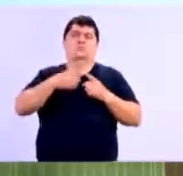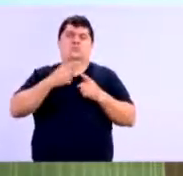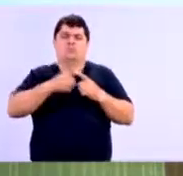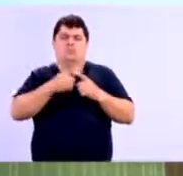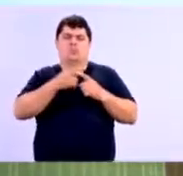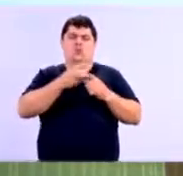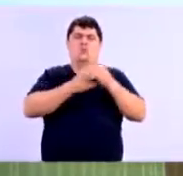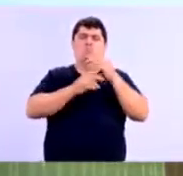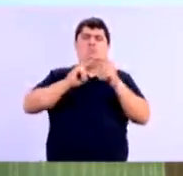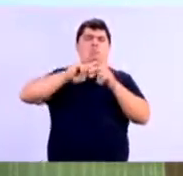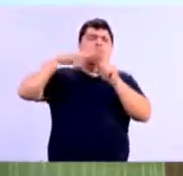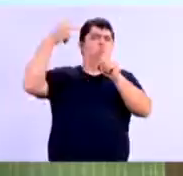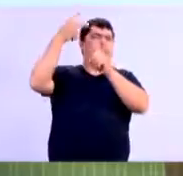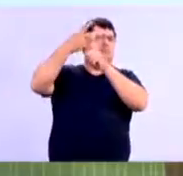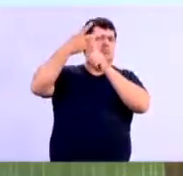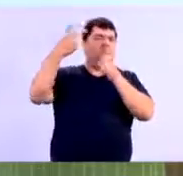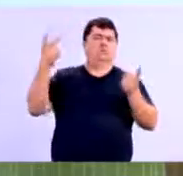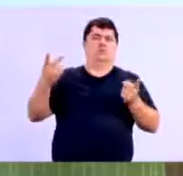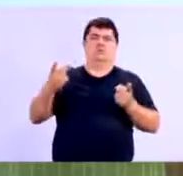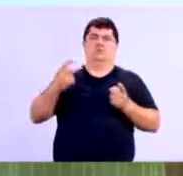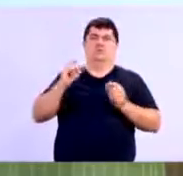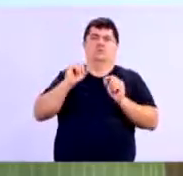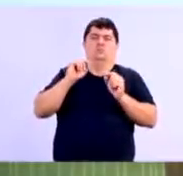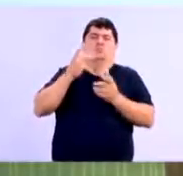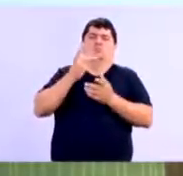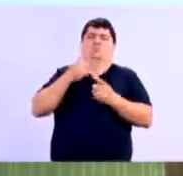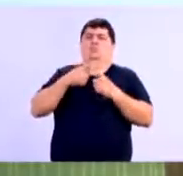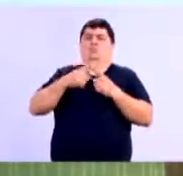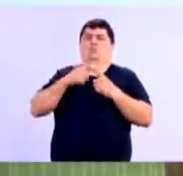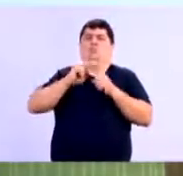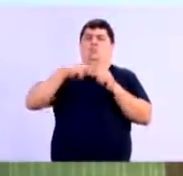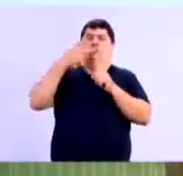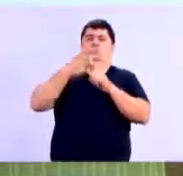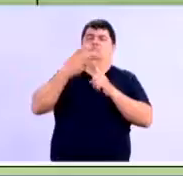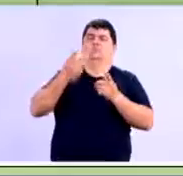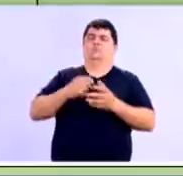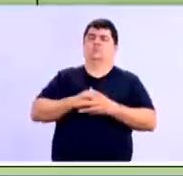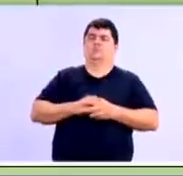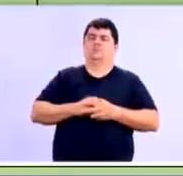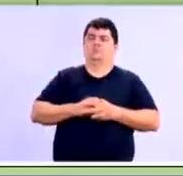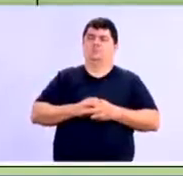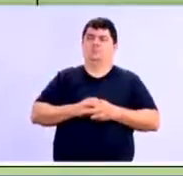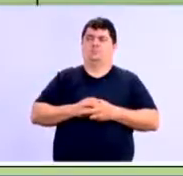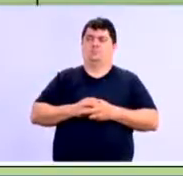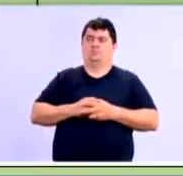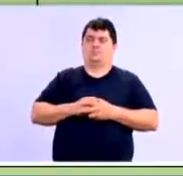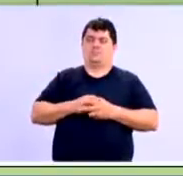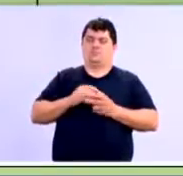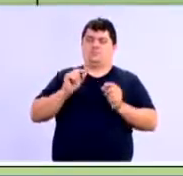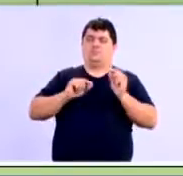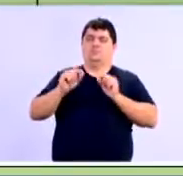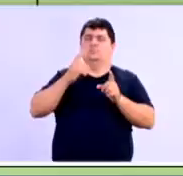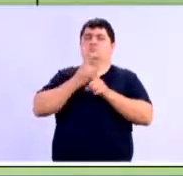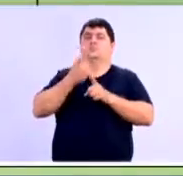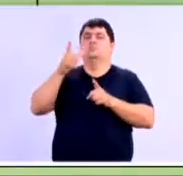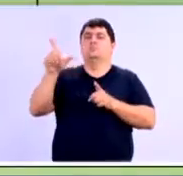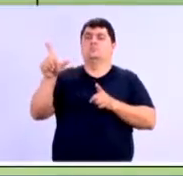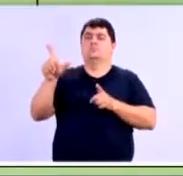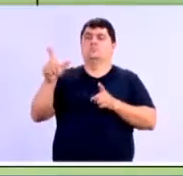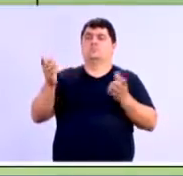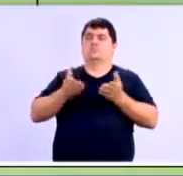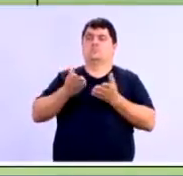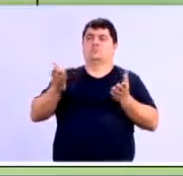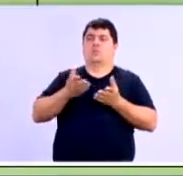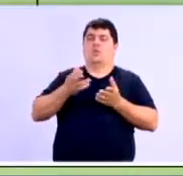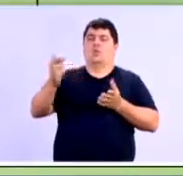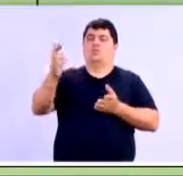isso aconteceu. O que de fato aconteceu na empresa para isso ter melhorado. Vamos lá? O que eu tenho mais para ver? Agora eu tenho que achar o